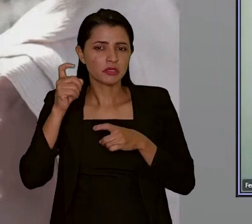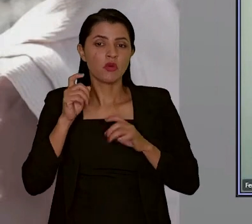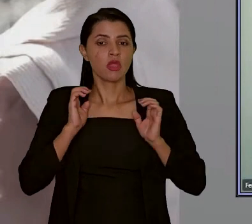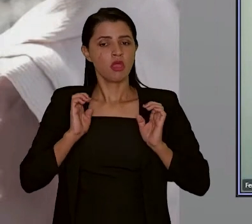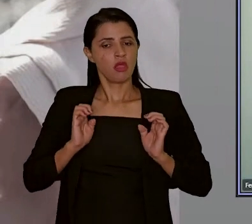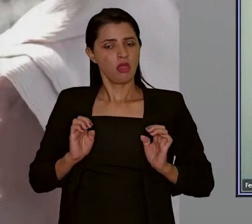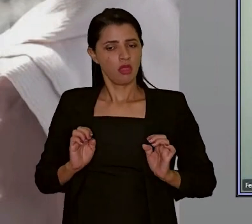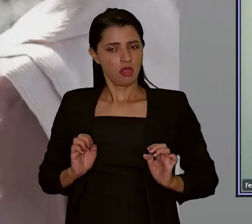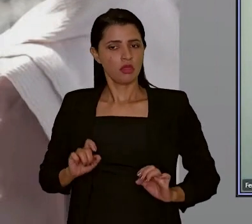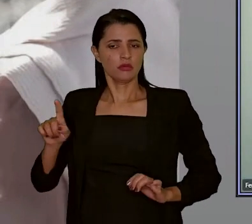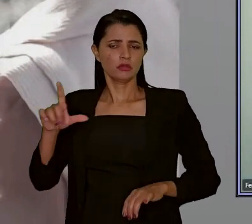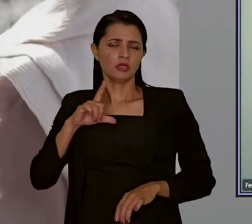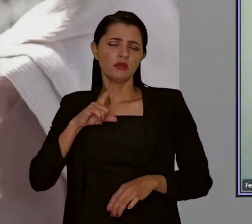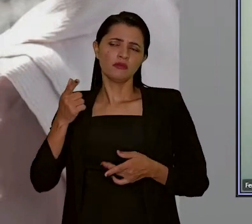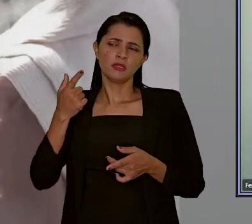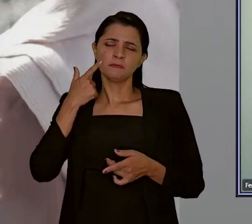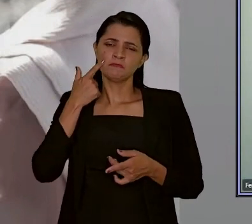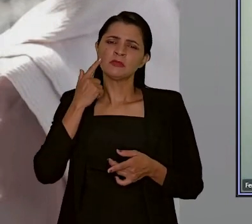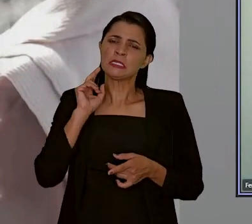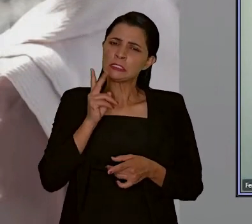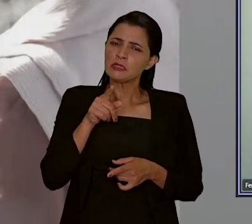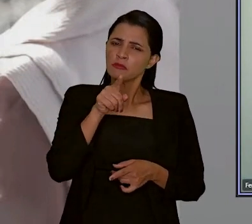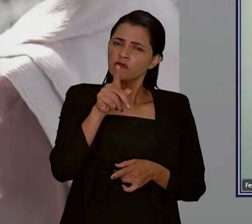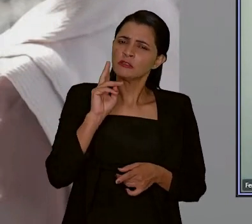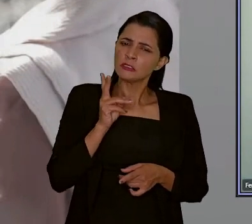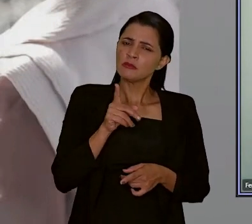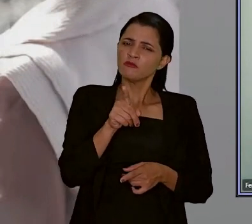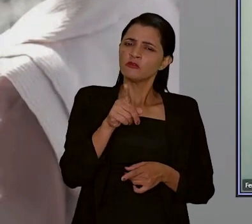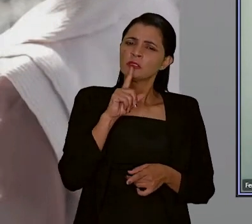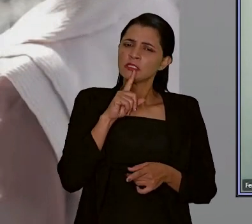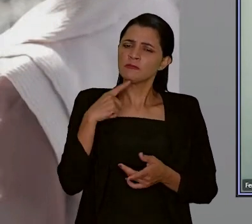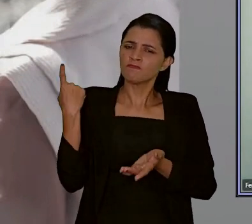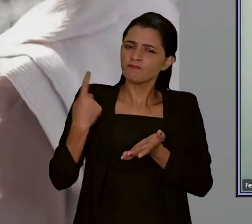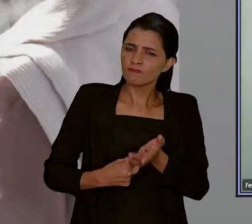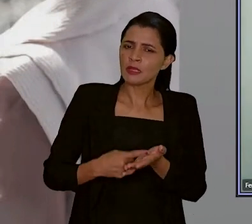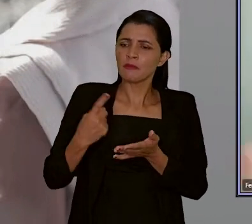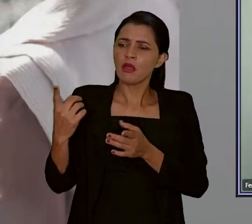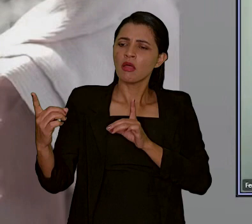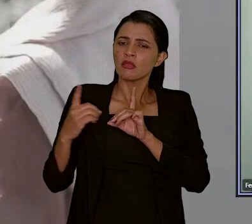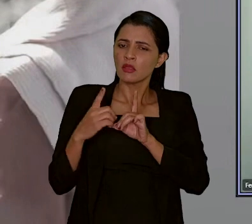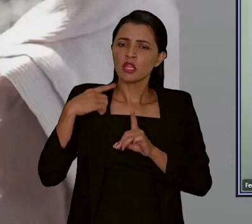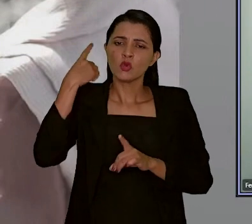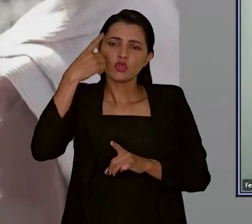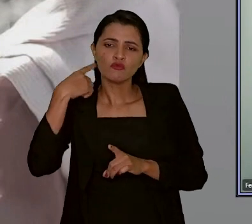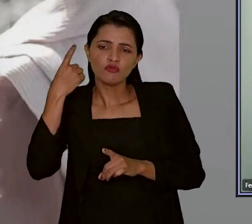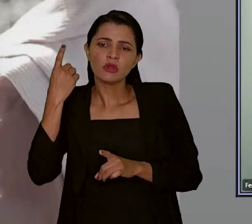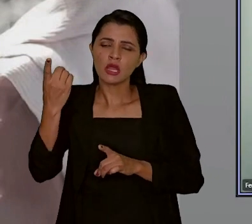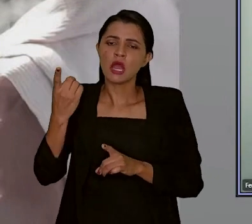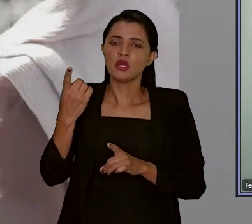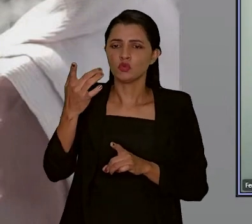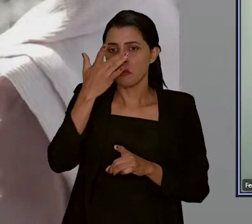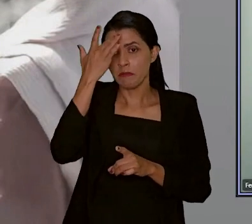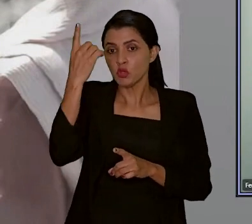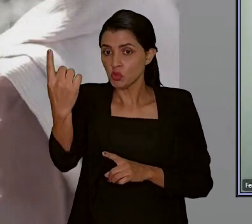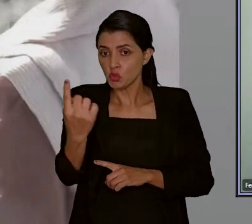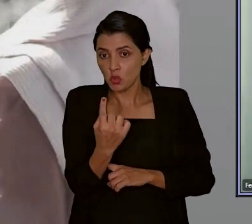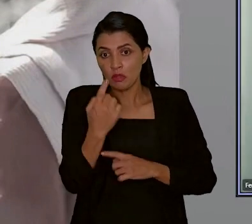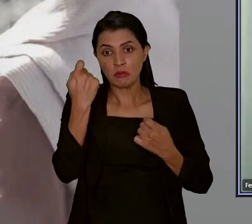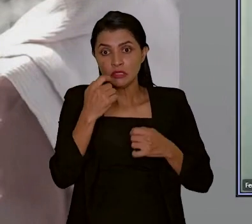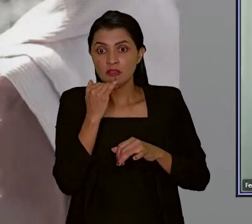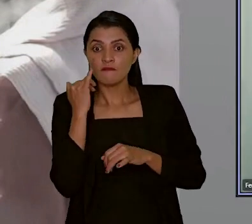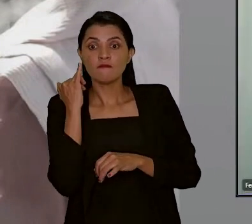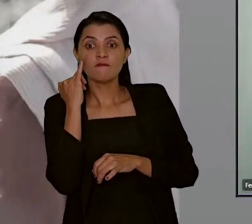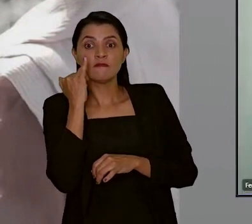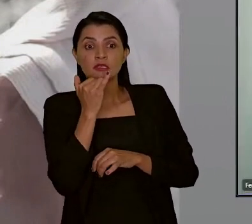você marcasse para atender um advogado ou uma parte, você teria que notificar a outra parte cientificando que está tratando aquele